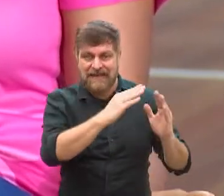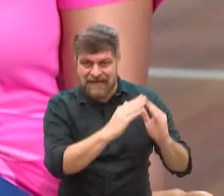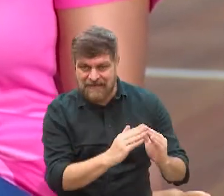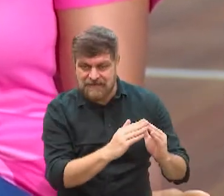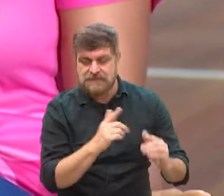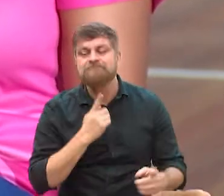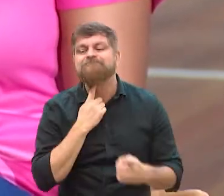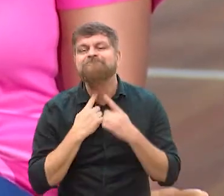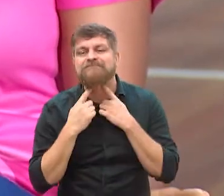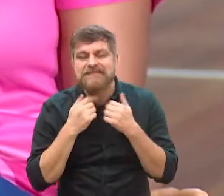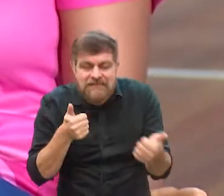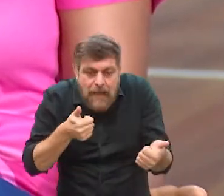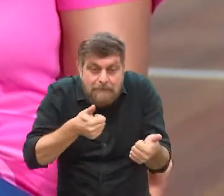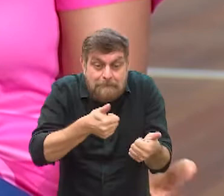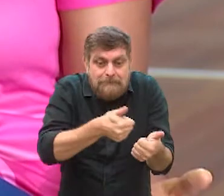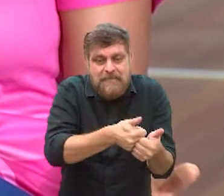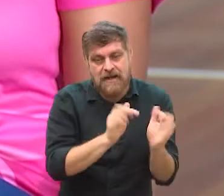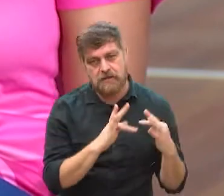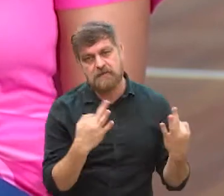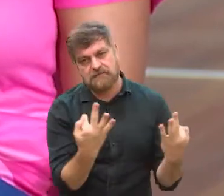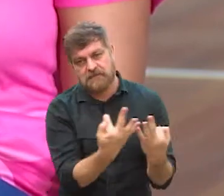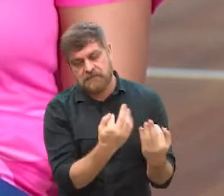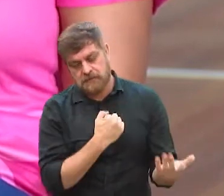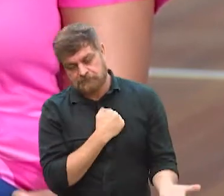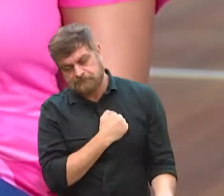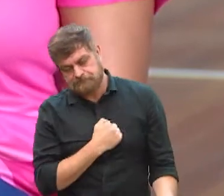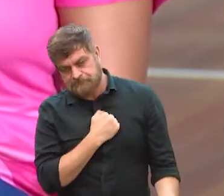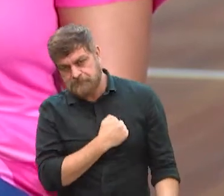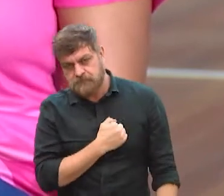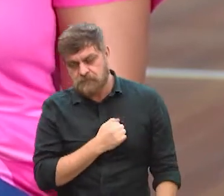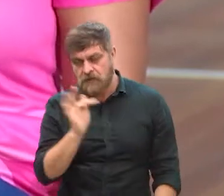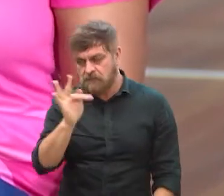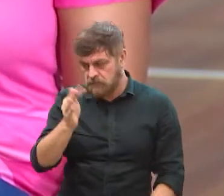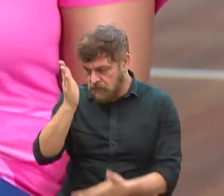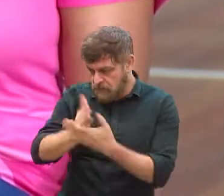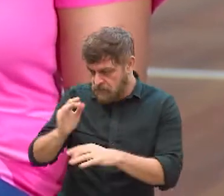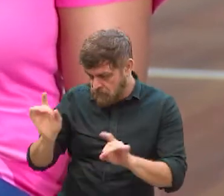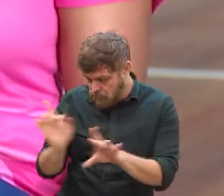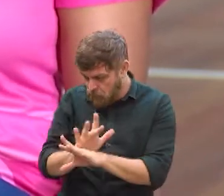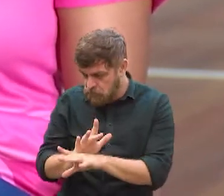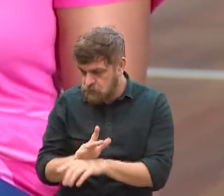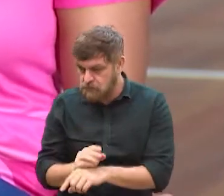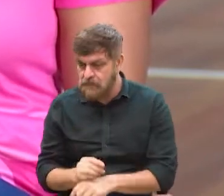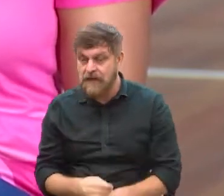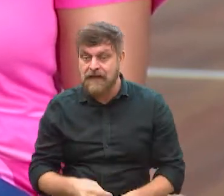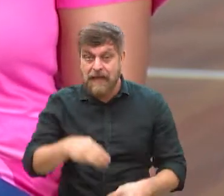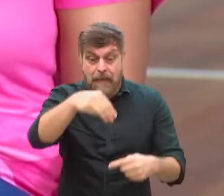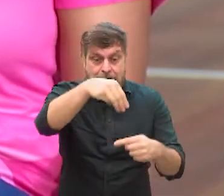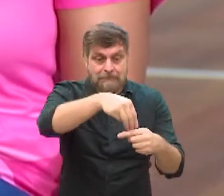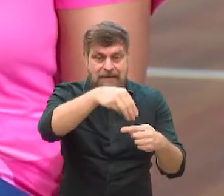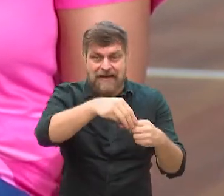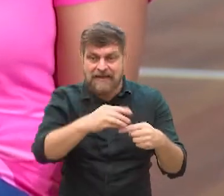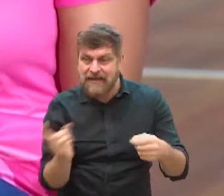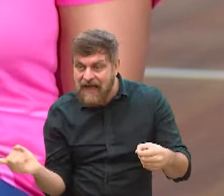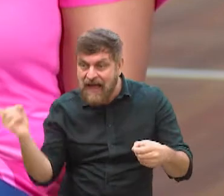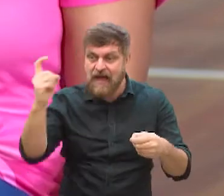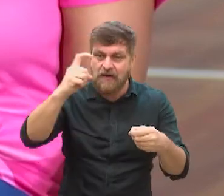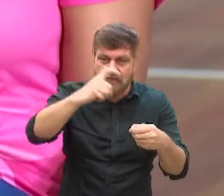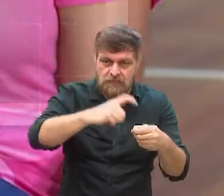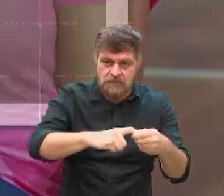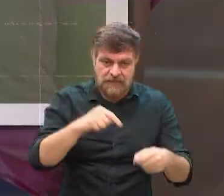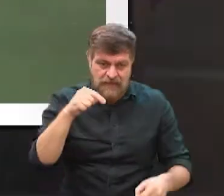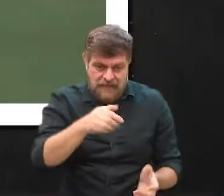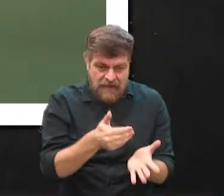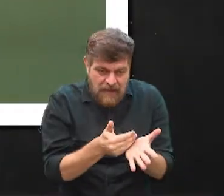vontade de ficar próximo também, né, da minha família. Então terminei a faculdade, voltei para Maringá para ficar perto deles e